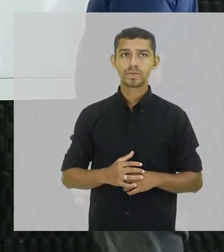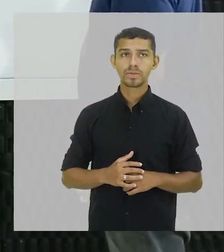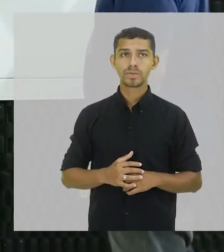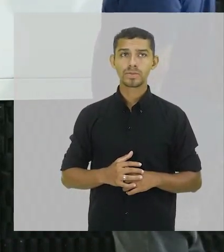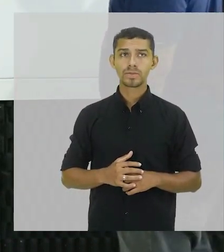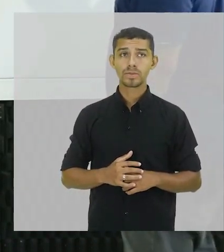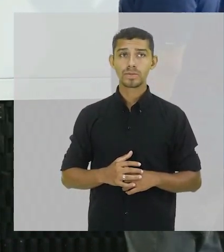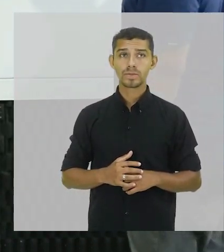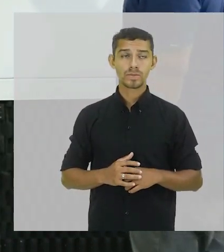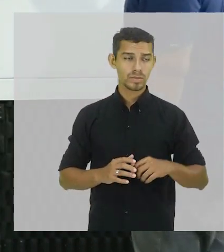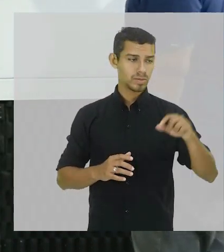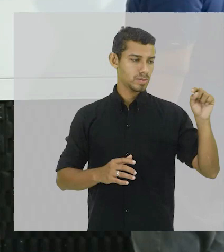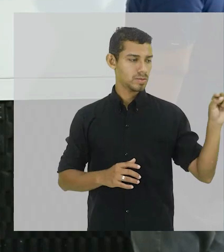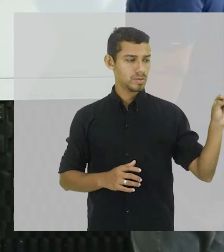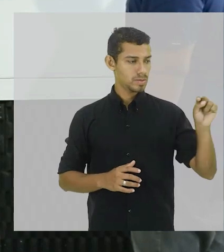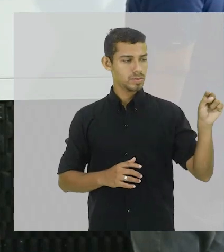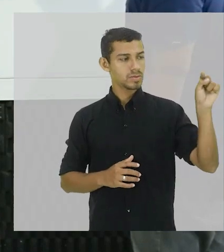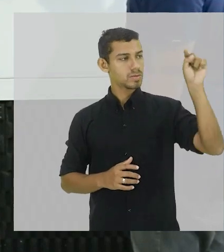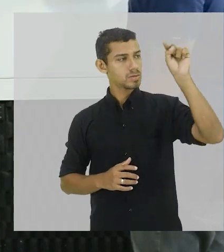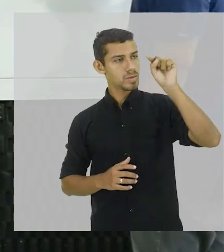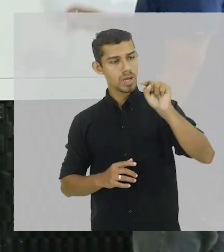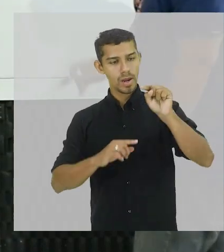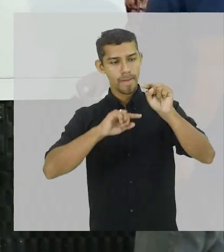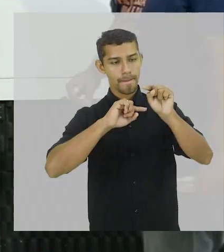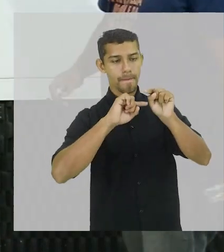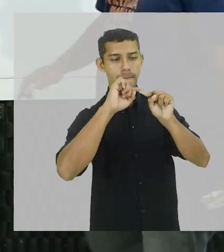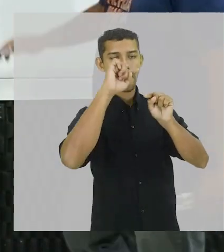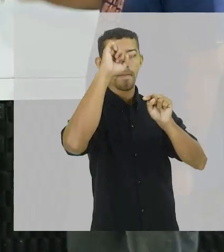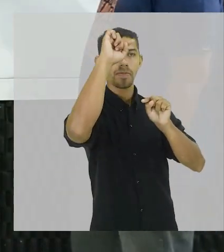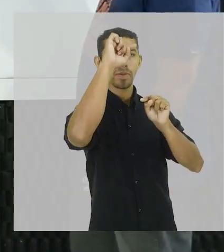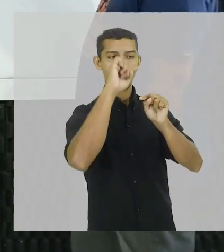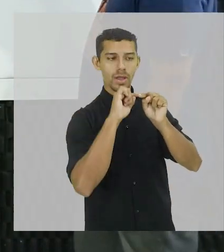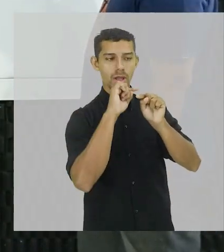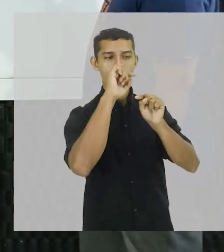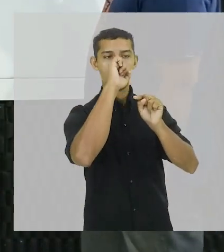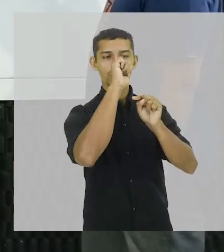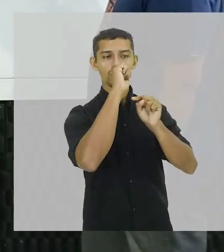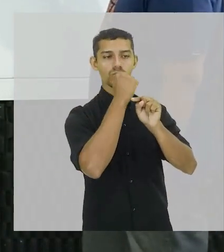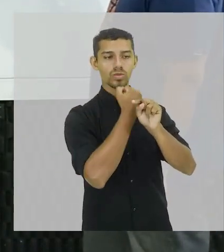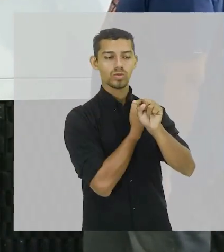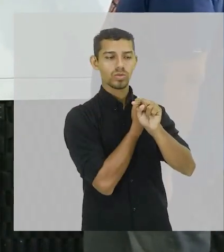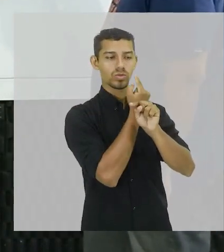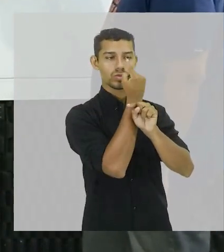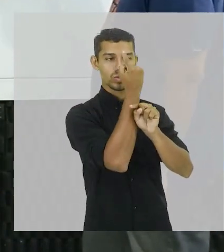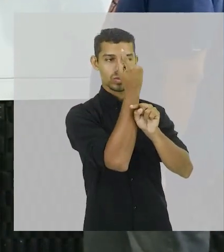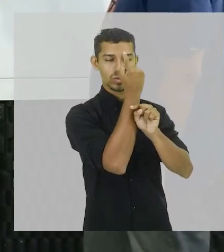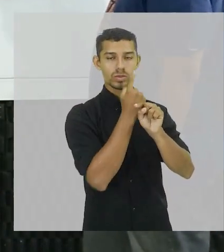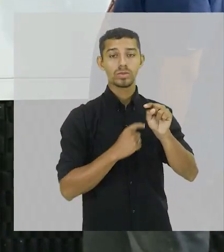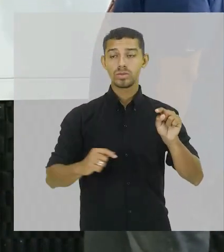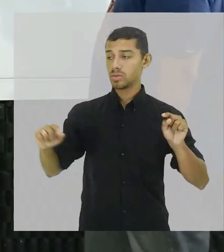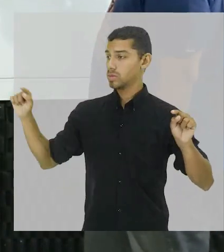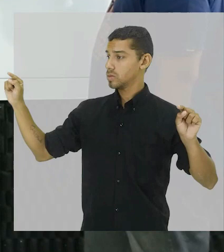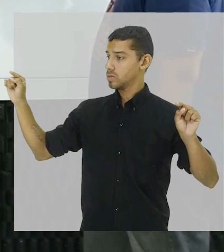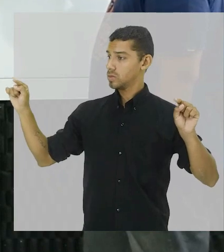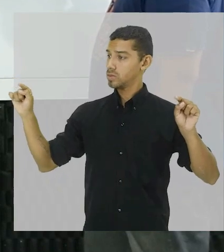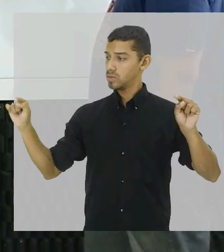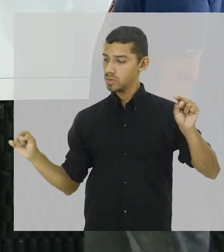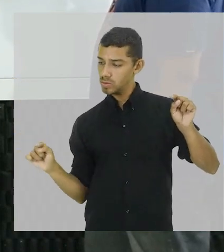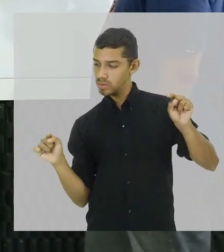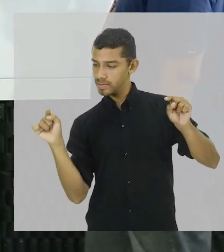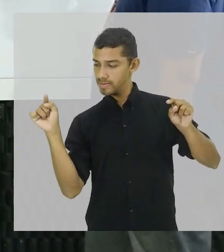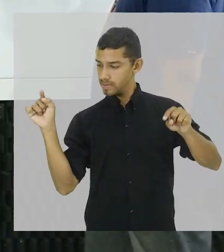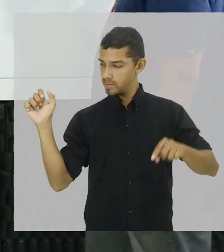amplitude 1, por exemplo, e uma amplitude 2. Essa interferência, que é a amplitude total, ele vai ser dado